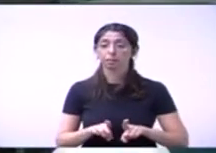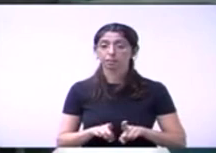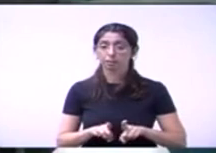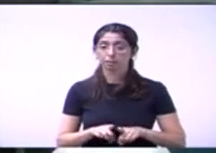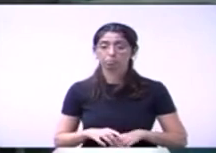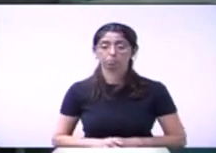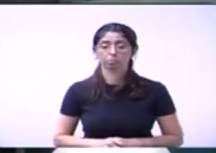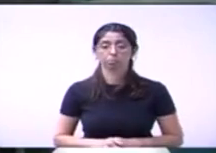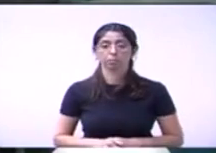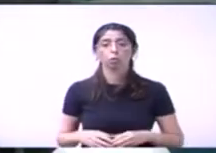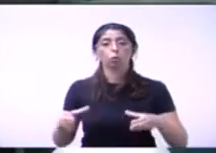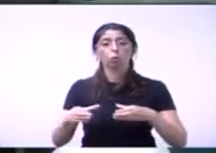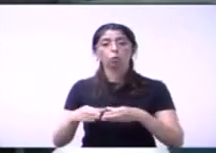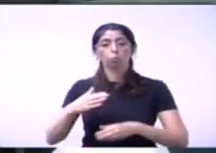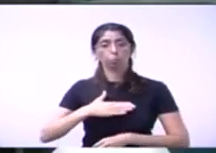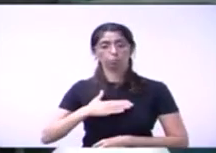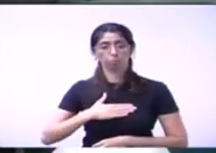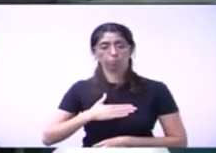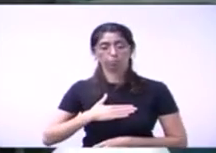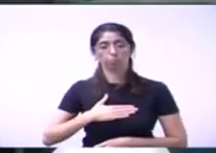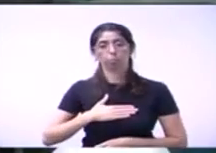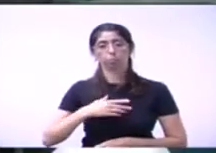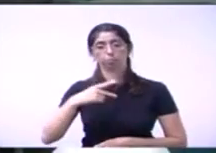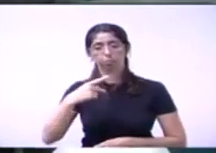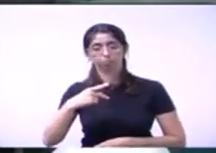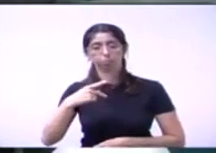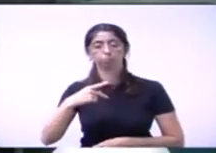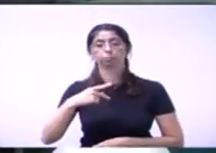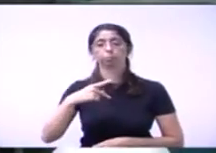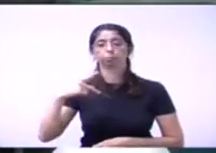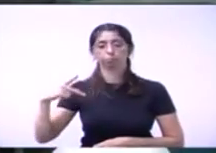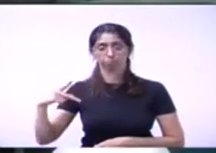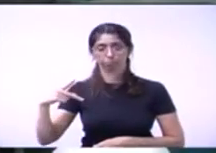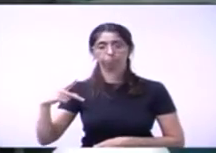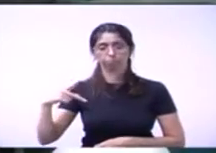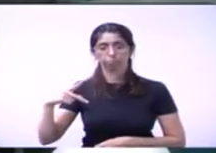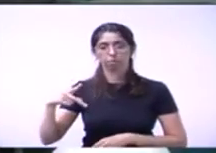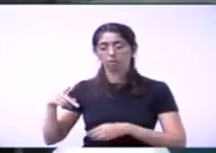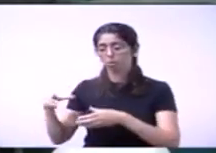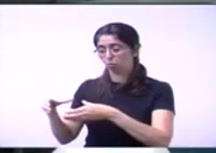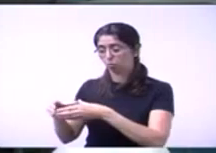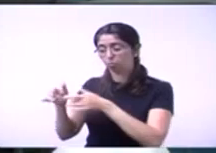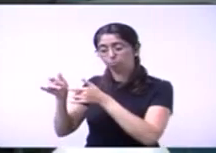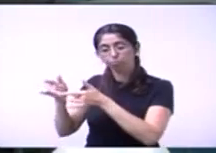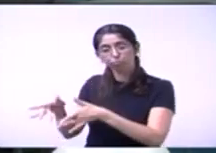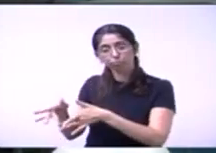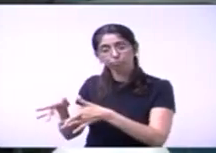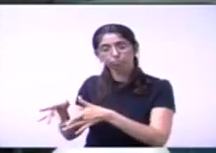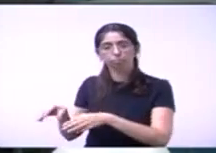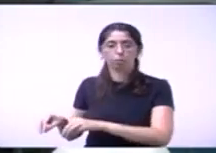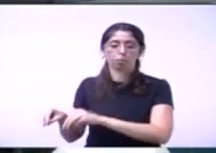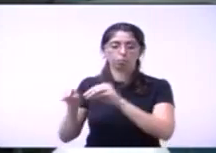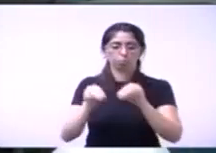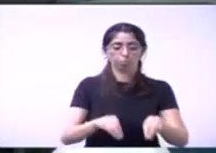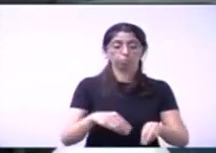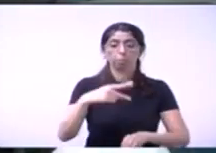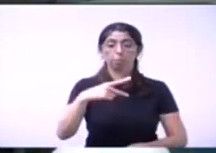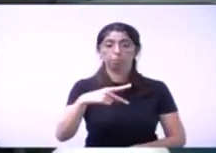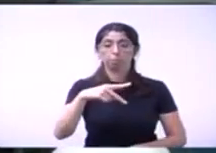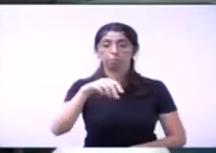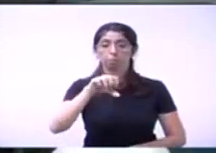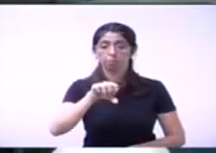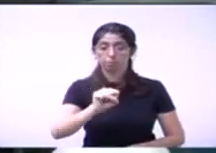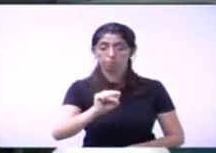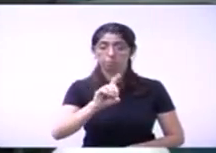a minha desfiliação do Partido Progressista e a minha filiação no Partido PSDB. Desde